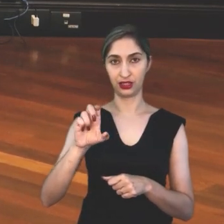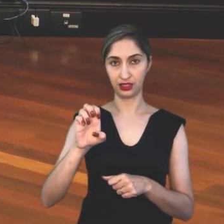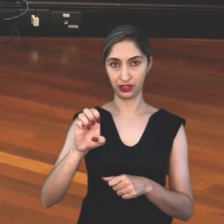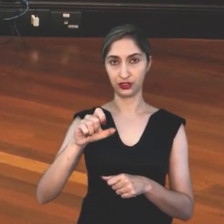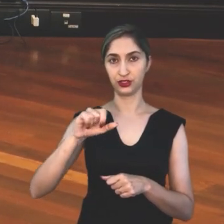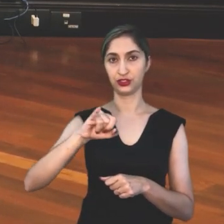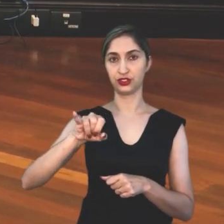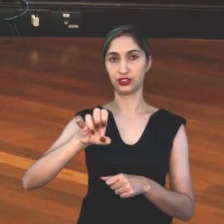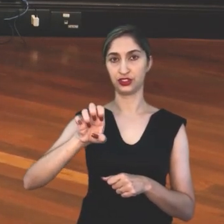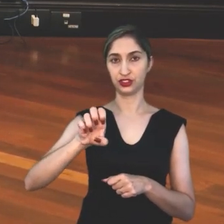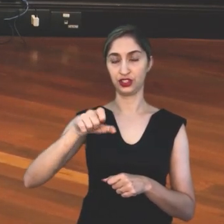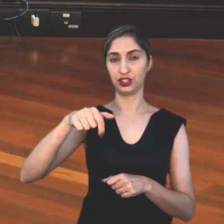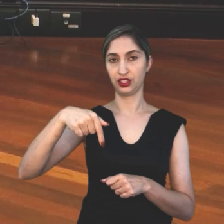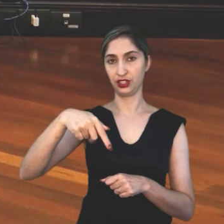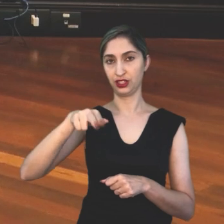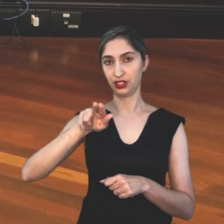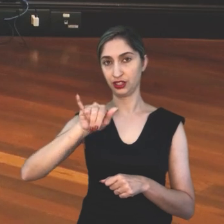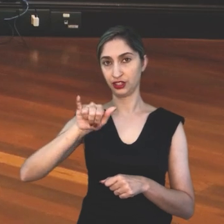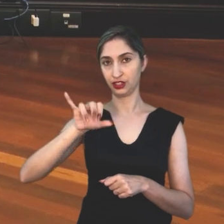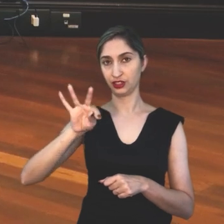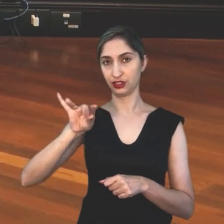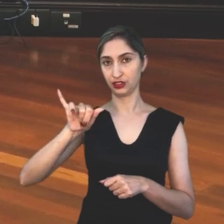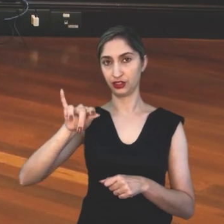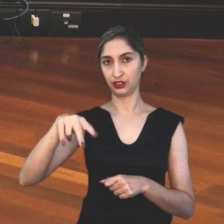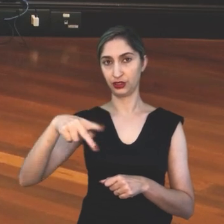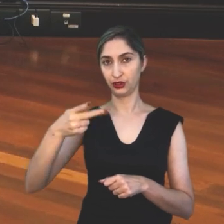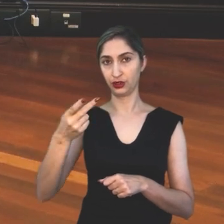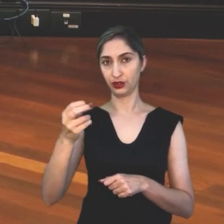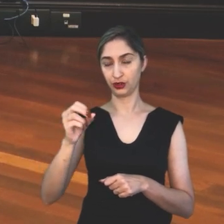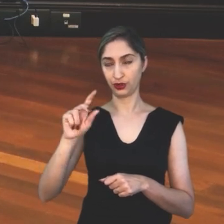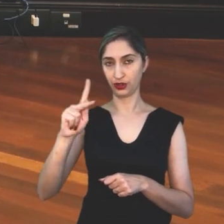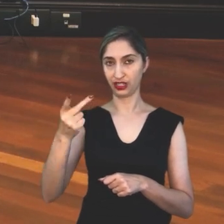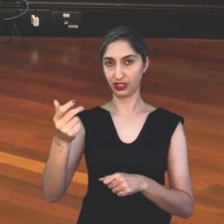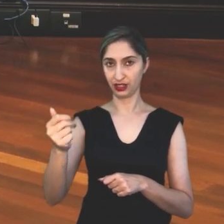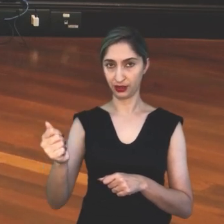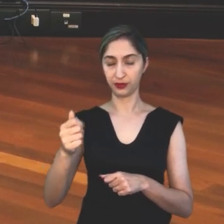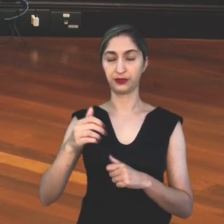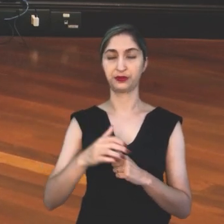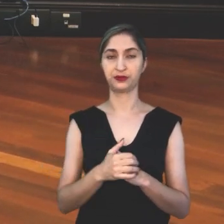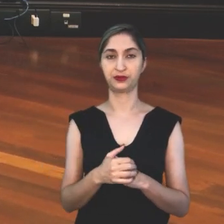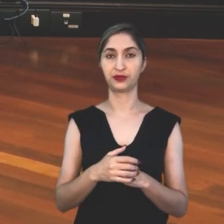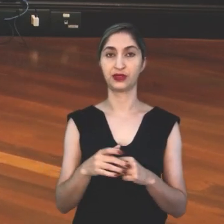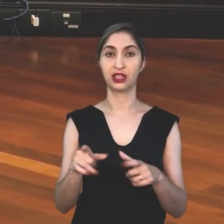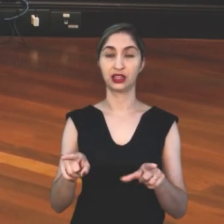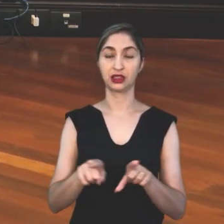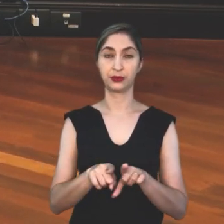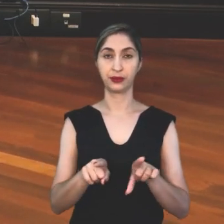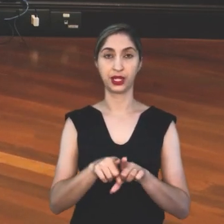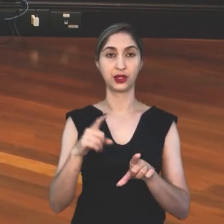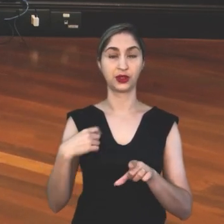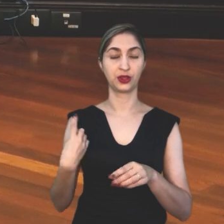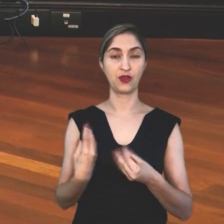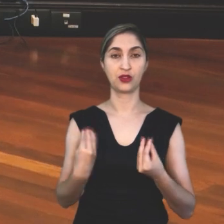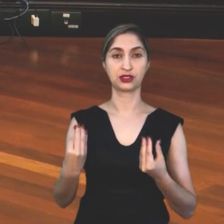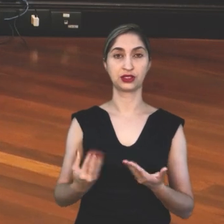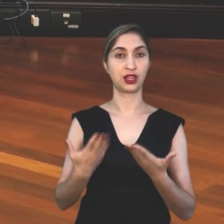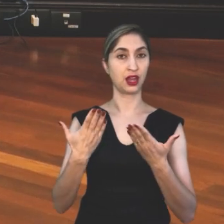Jequitinhonha. E aí, para abrir também essa caixinha das possibilidades do